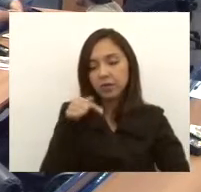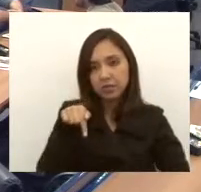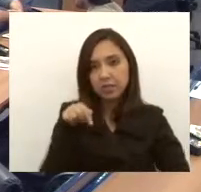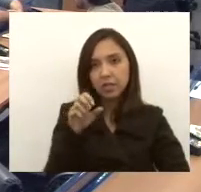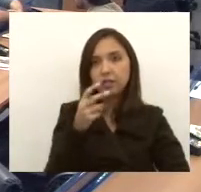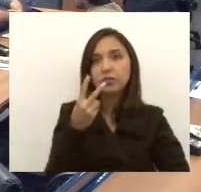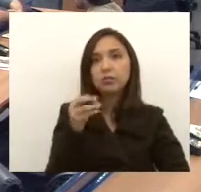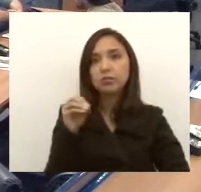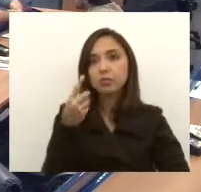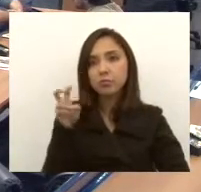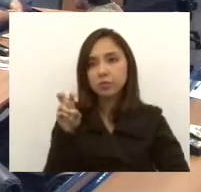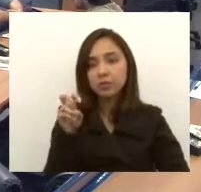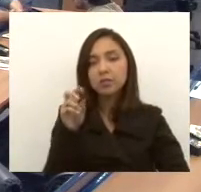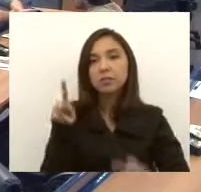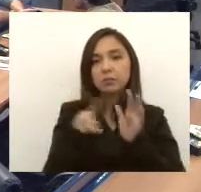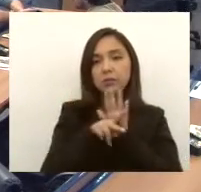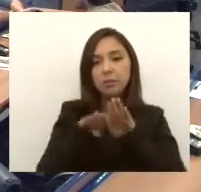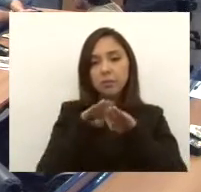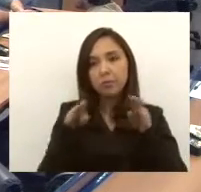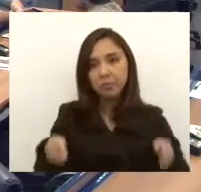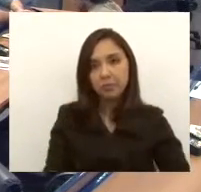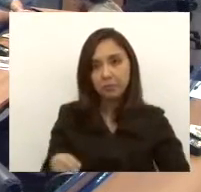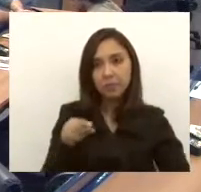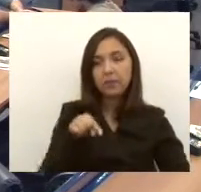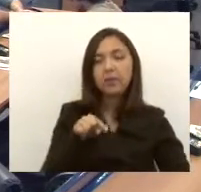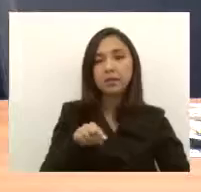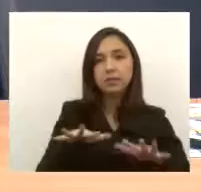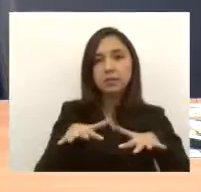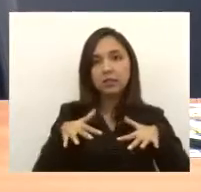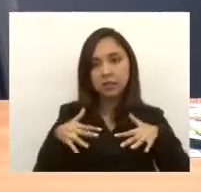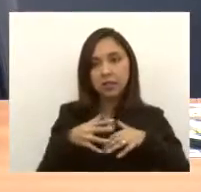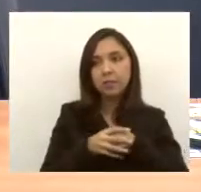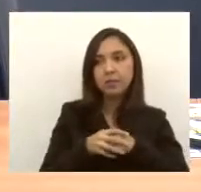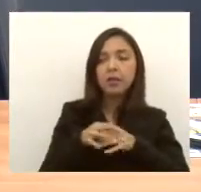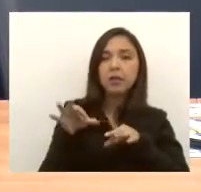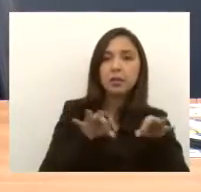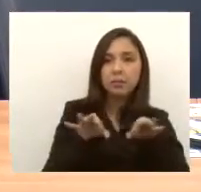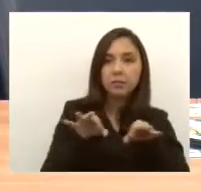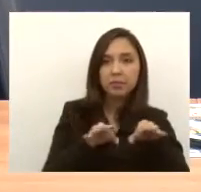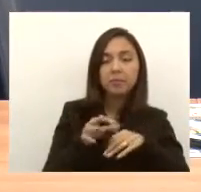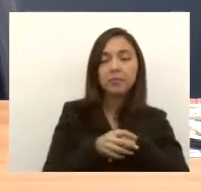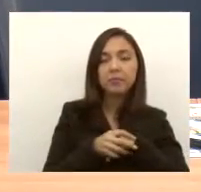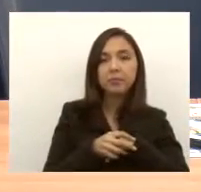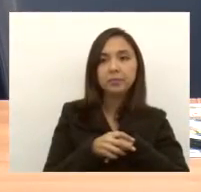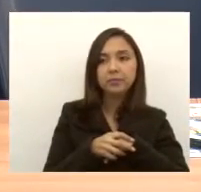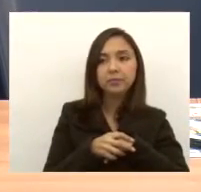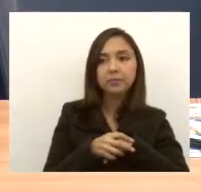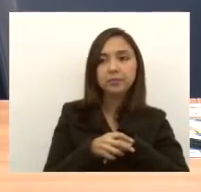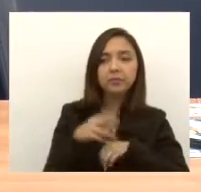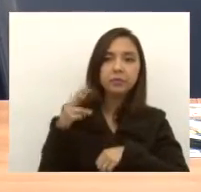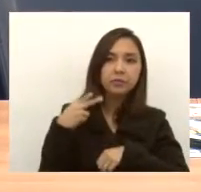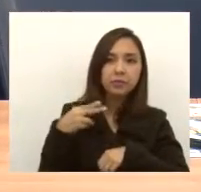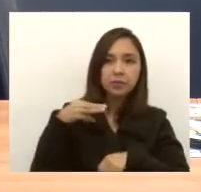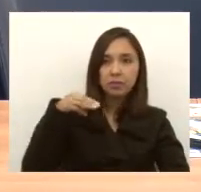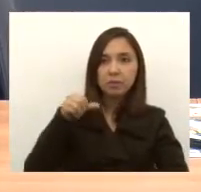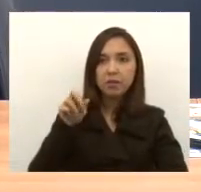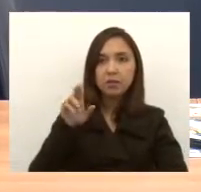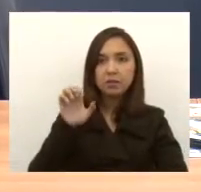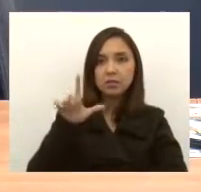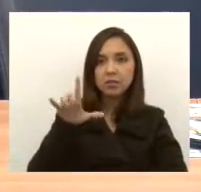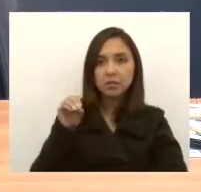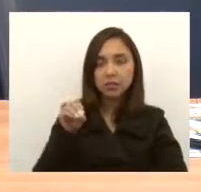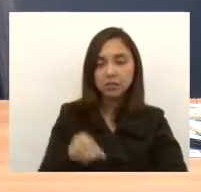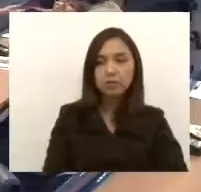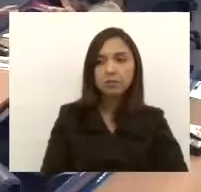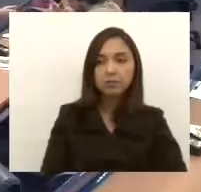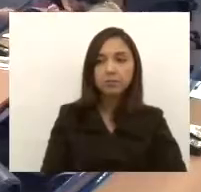3567/2015, de autoria da mesa da Câmara Municipal, que trata da estrutura de pessoal. Com a palavra, o vereador Marcelo Seminaldo.